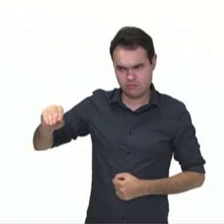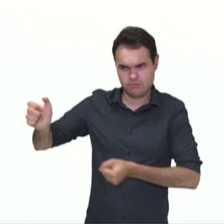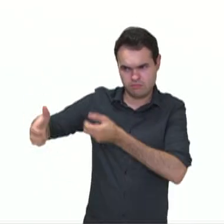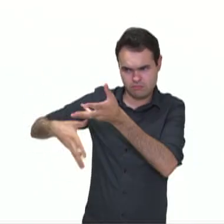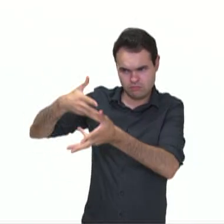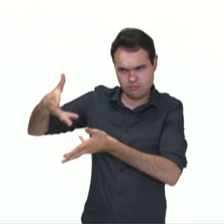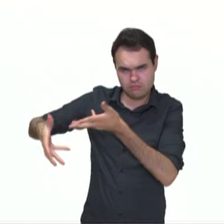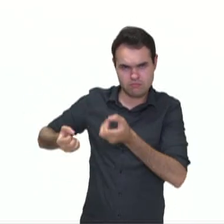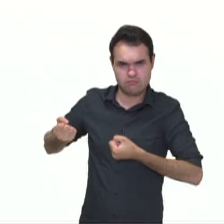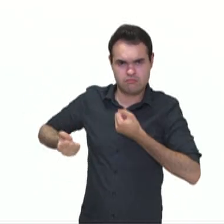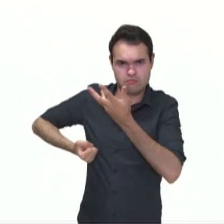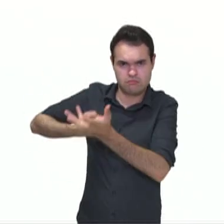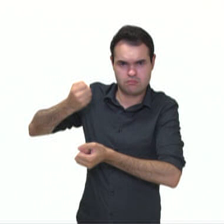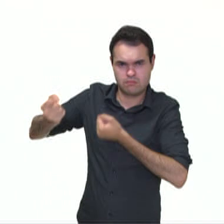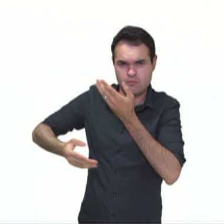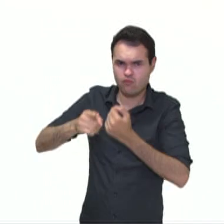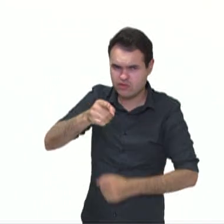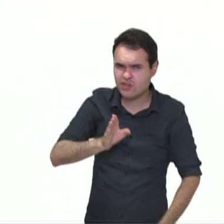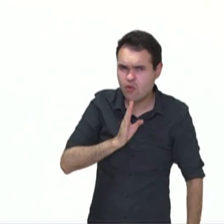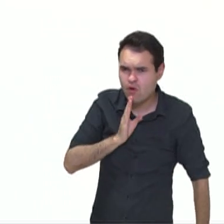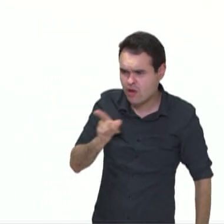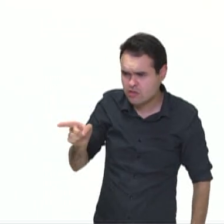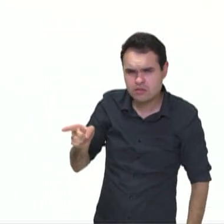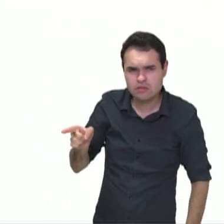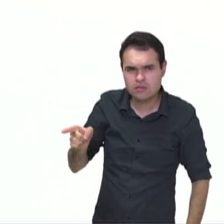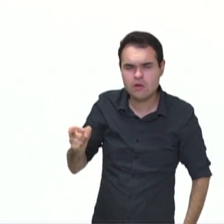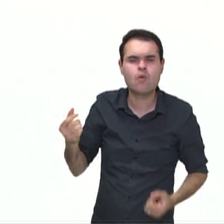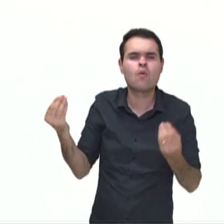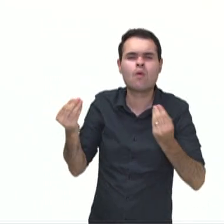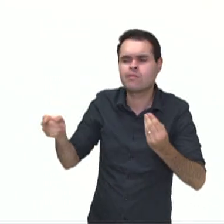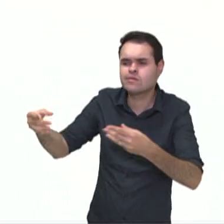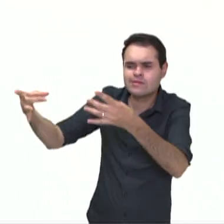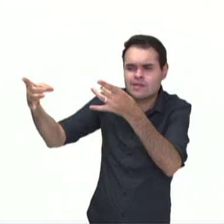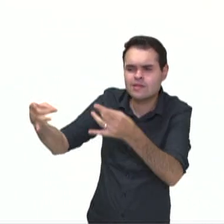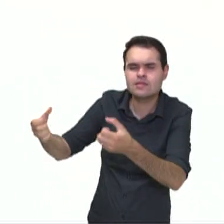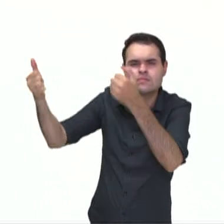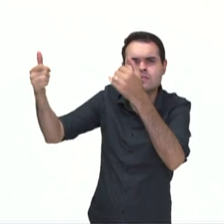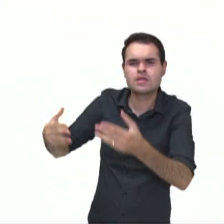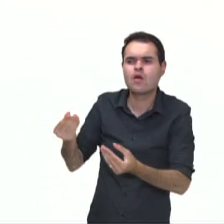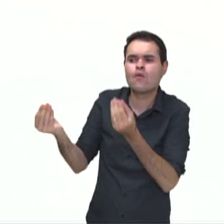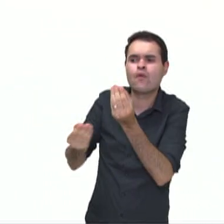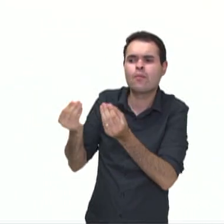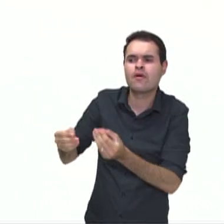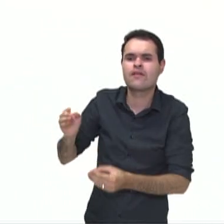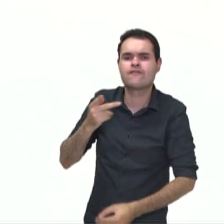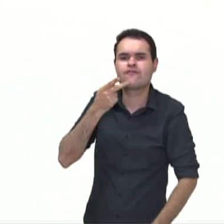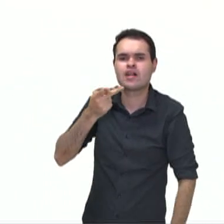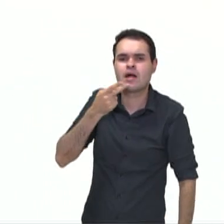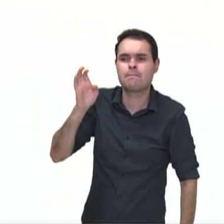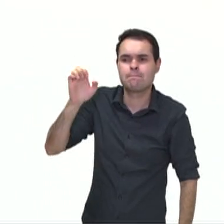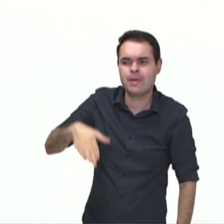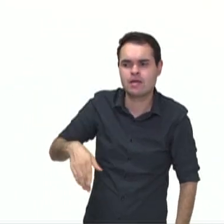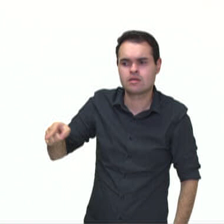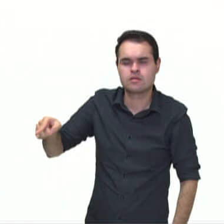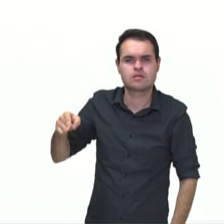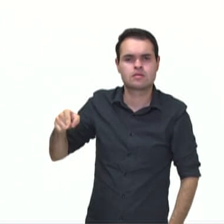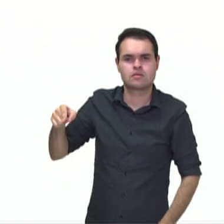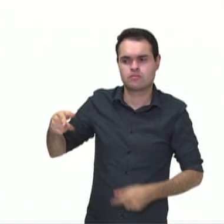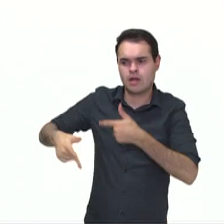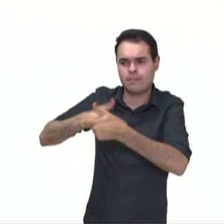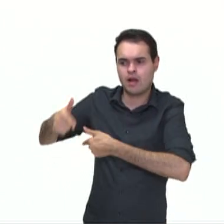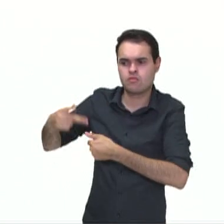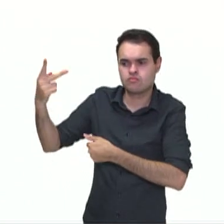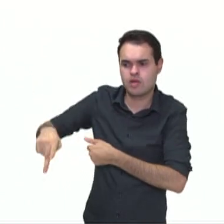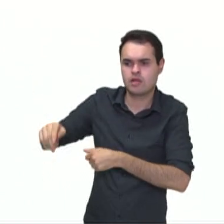essa pessoa e como a oratória, a arte de bem falar em público, contribui com o seu trabalho e a divulgação